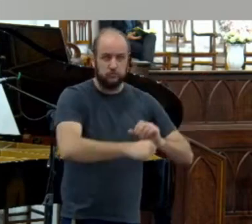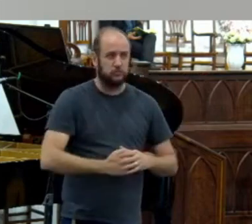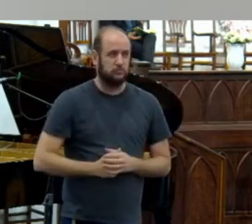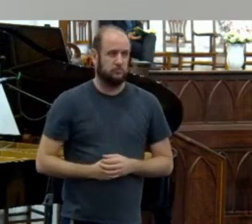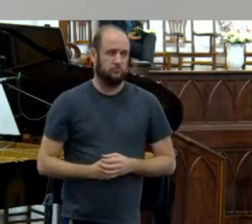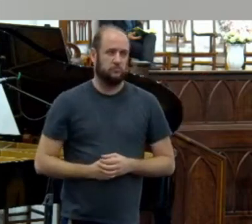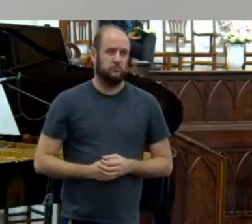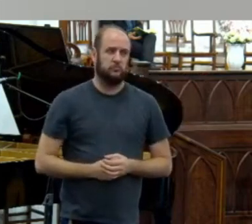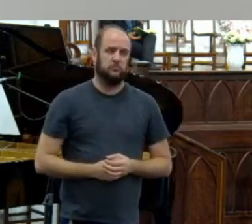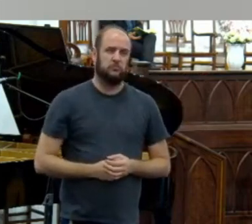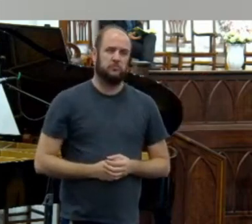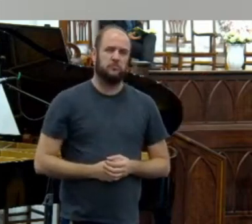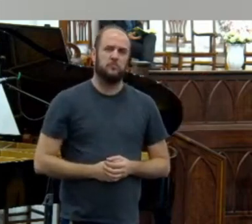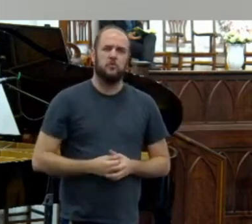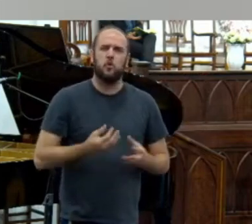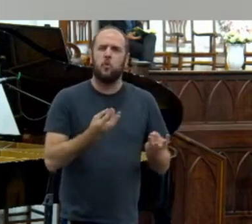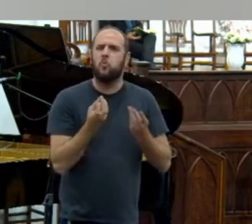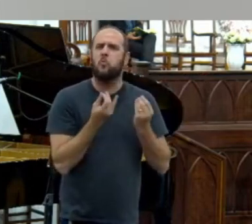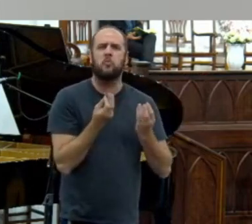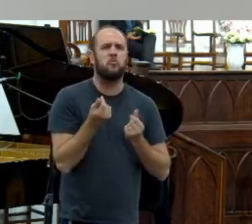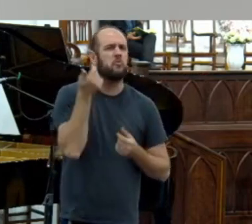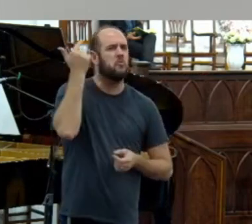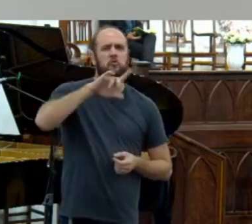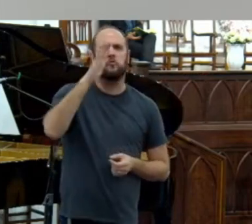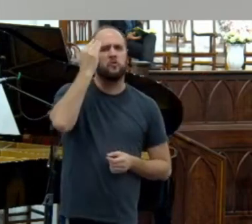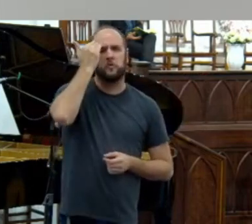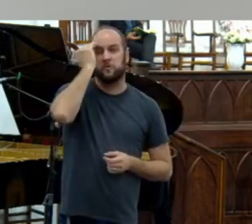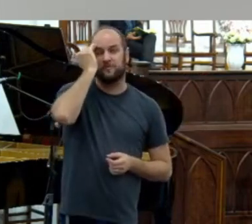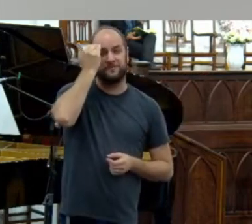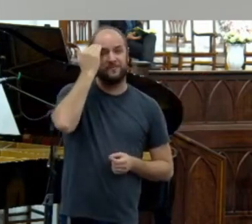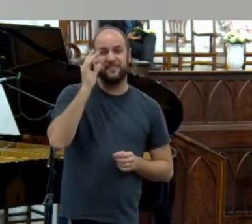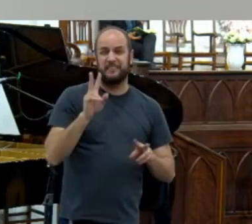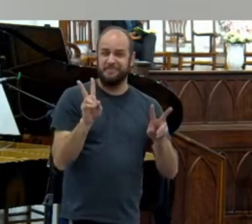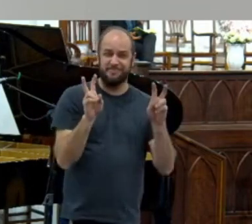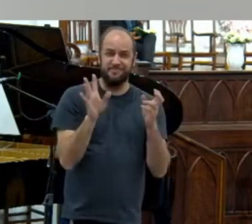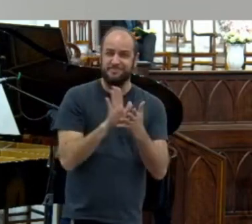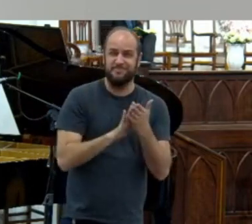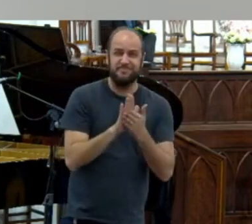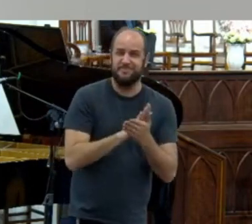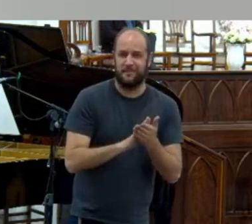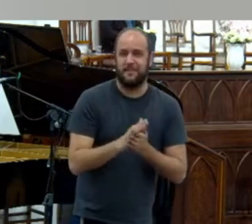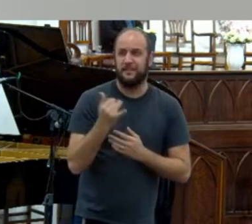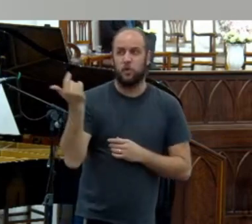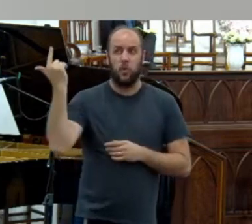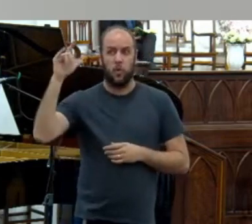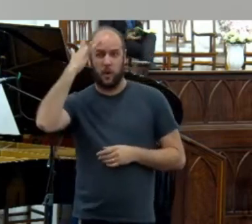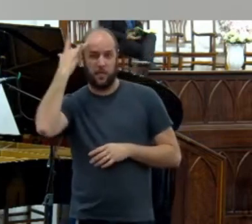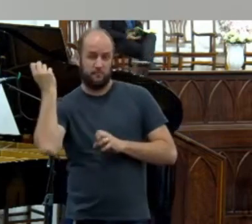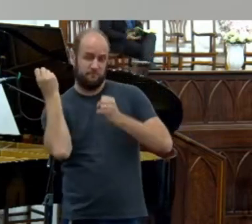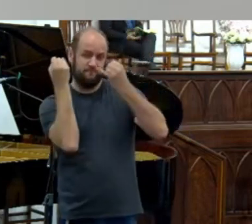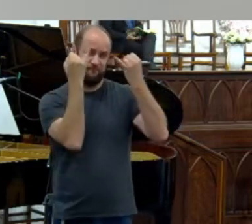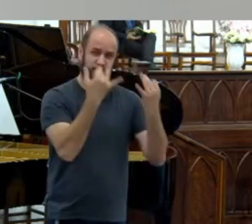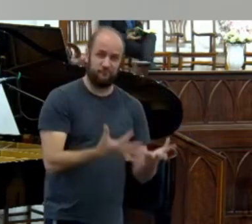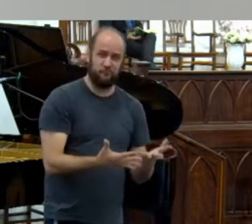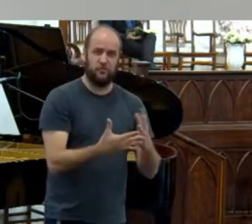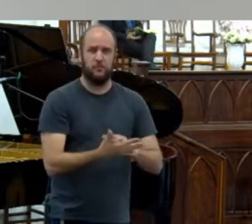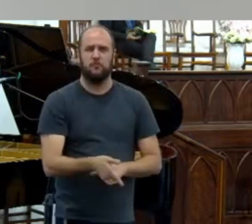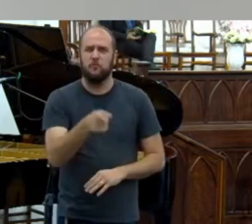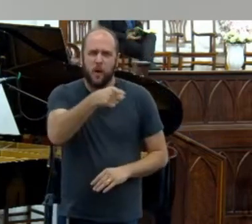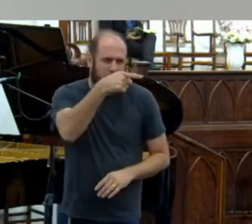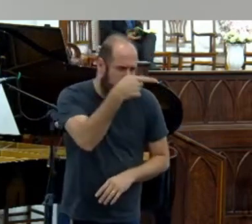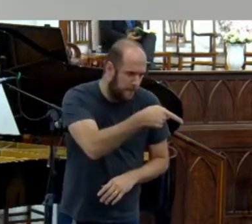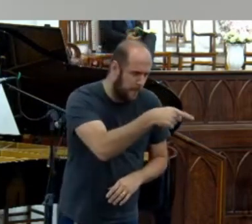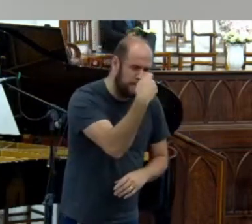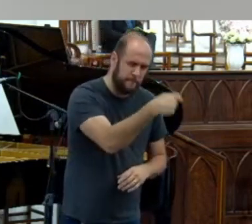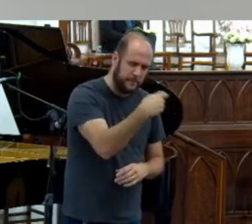Tu não és qualificado para entender matéria alguma se alguém não te explicar. Tu precisas